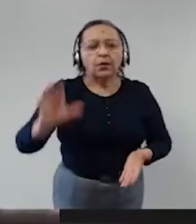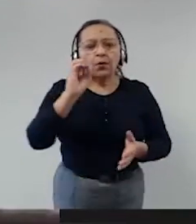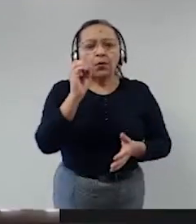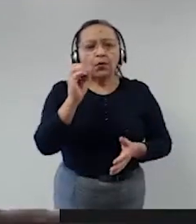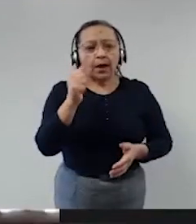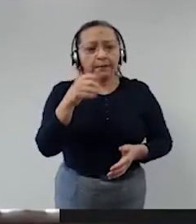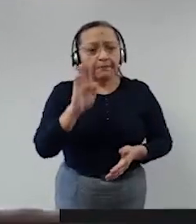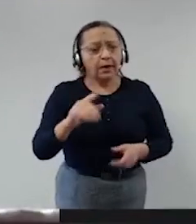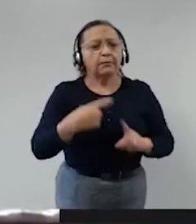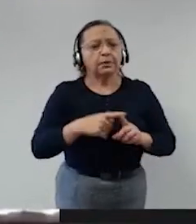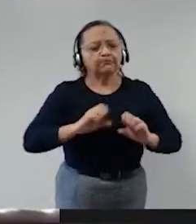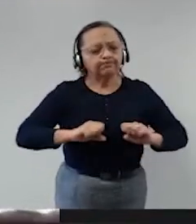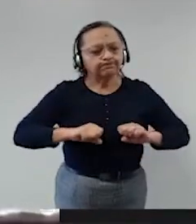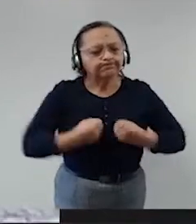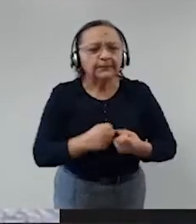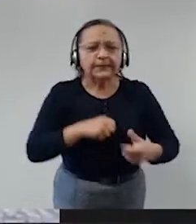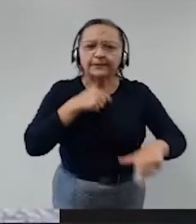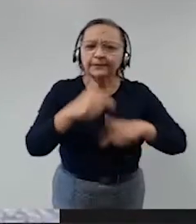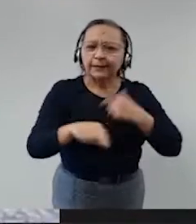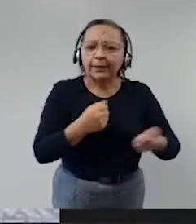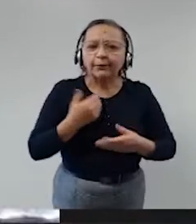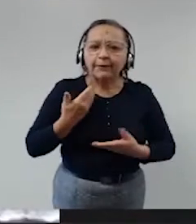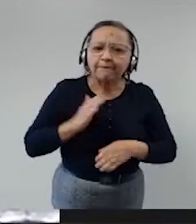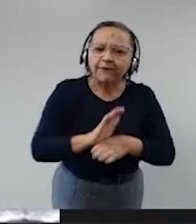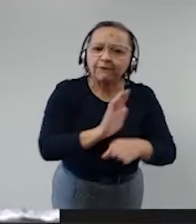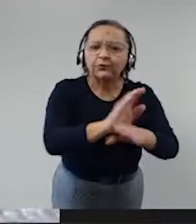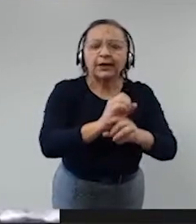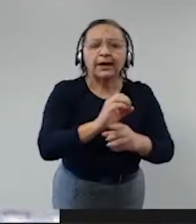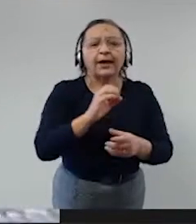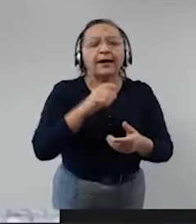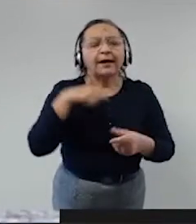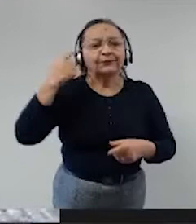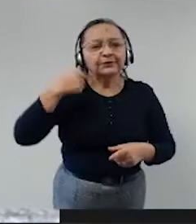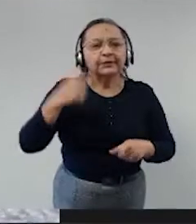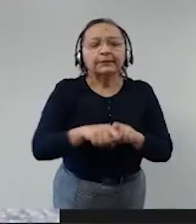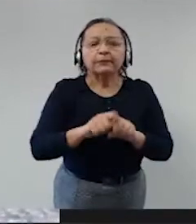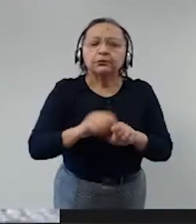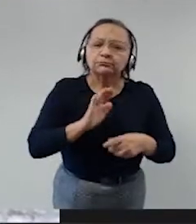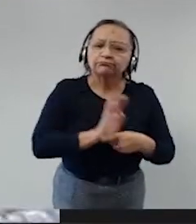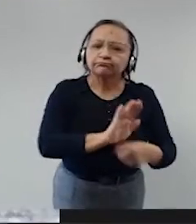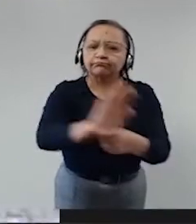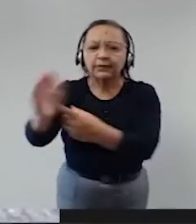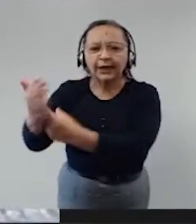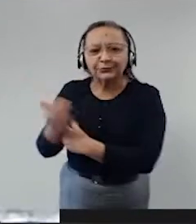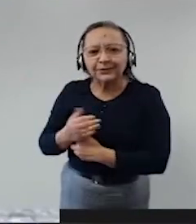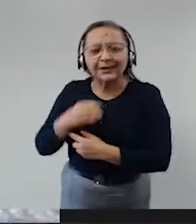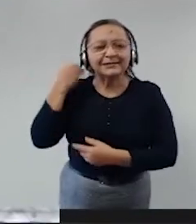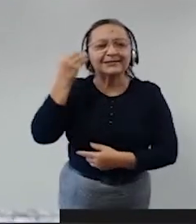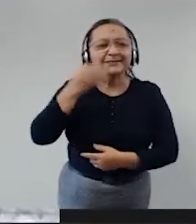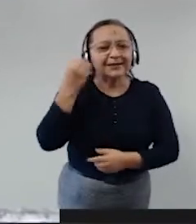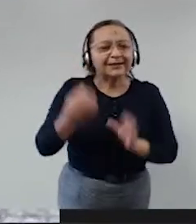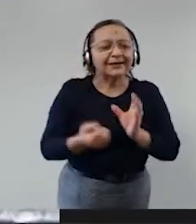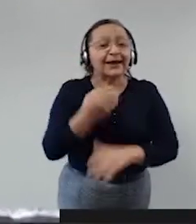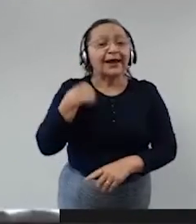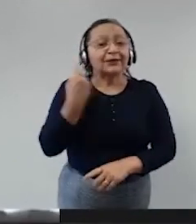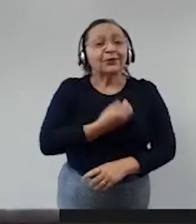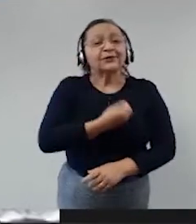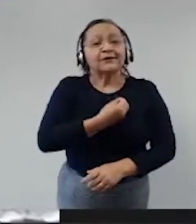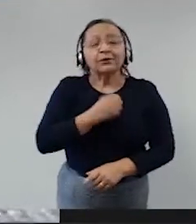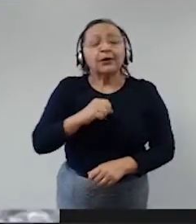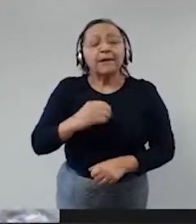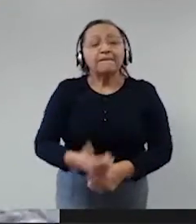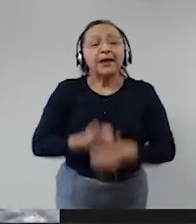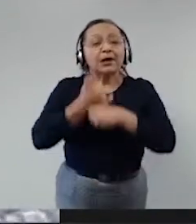prol da advocacia e por nos ajudar a criar este evento. A nossa vida fica muito mais fácil